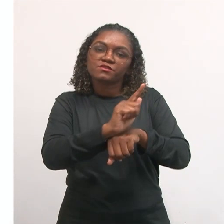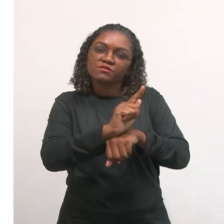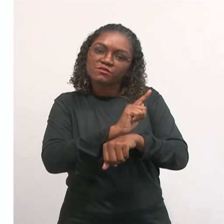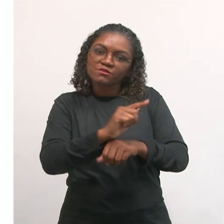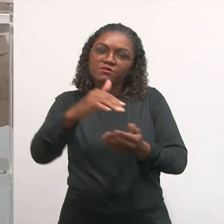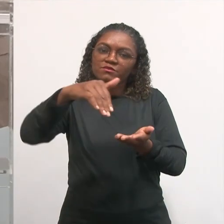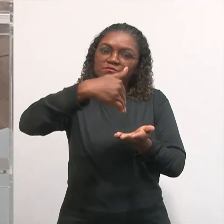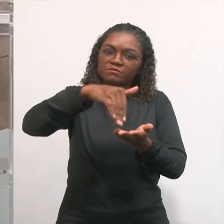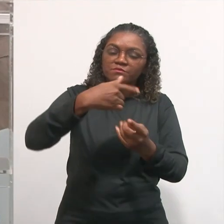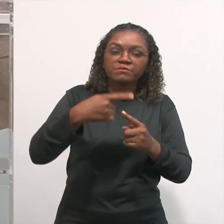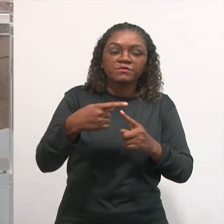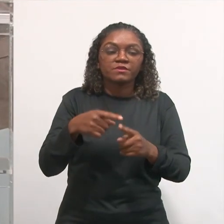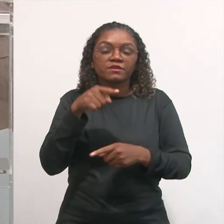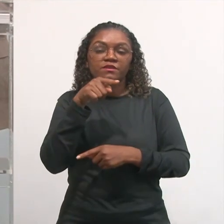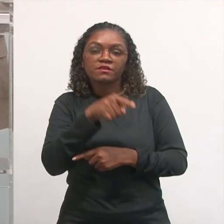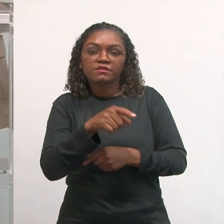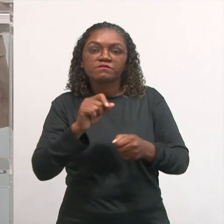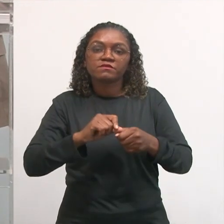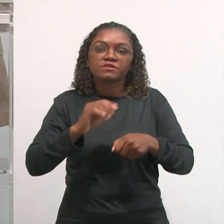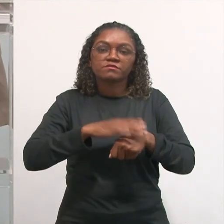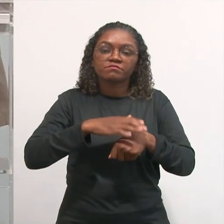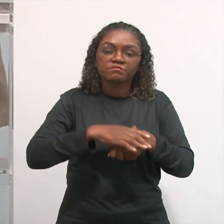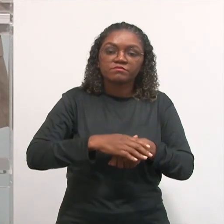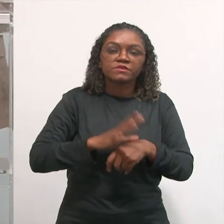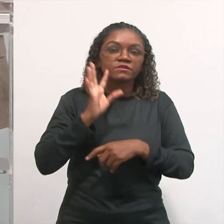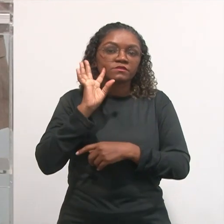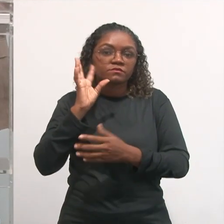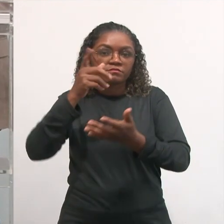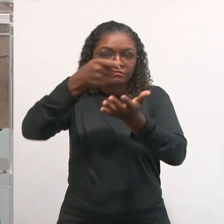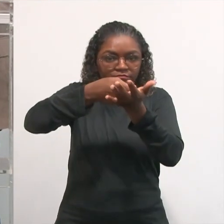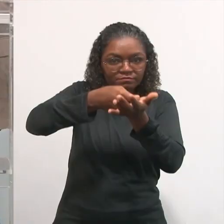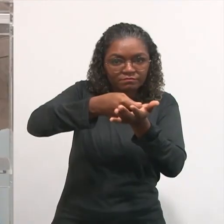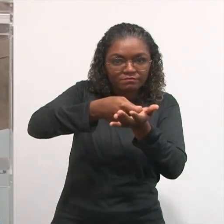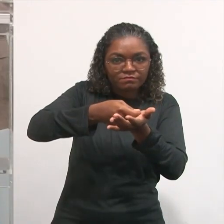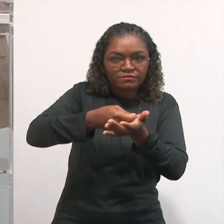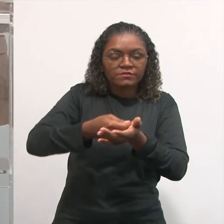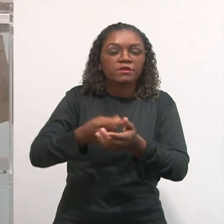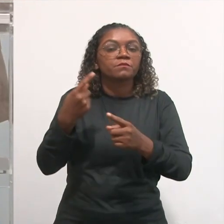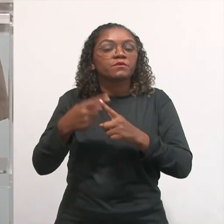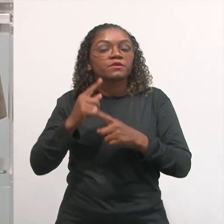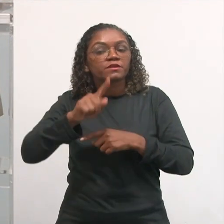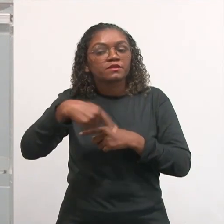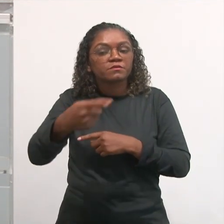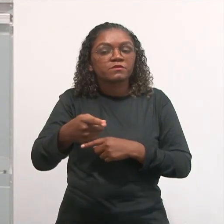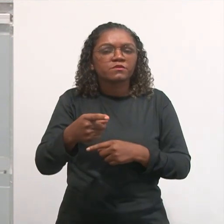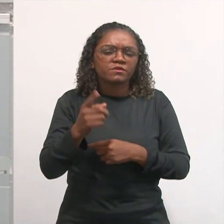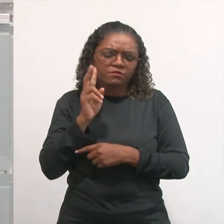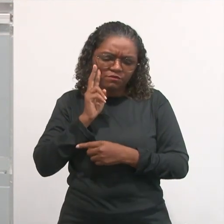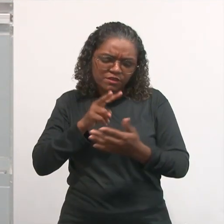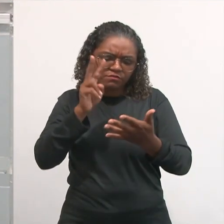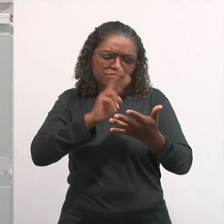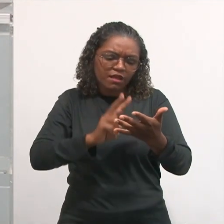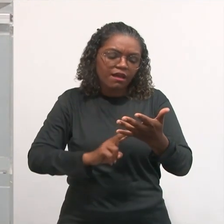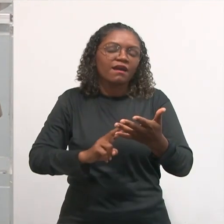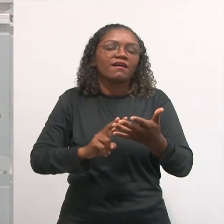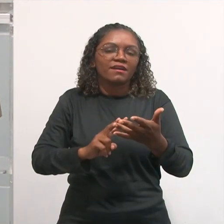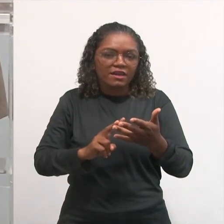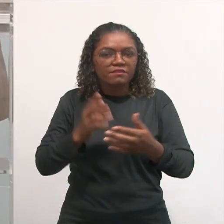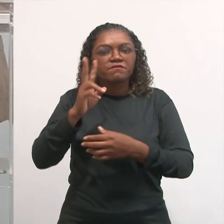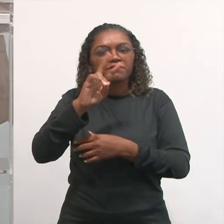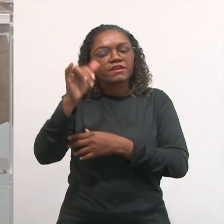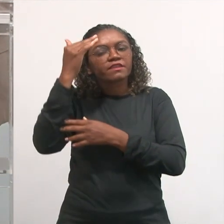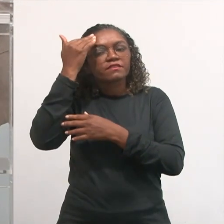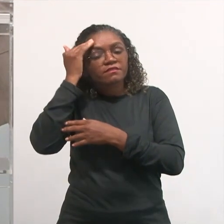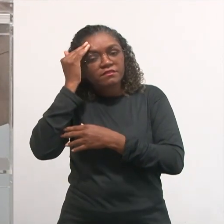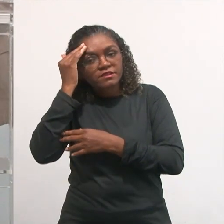para que ele possa tomar uma decisão sabendo daquele problema. Aí ele vai saber por que os processos estão demorados,